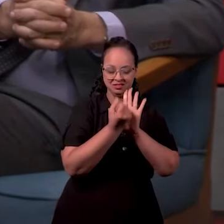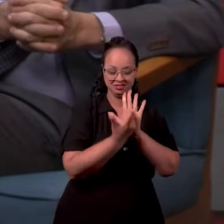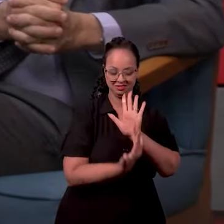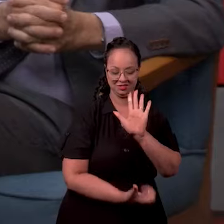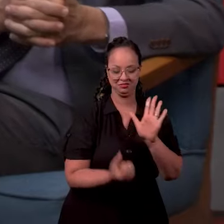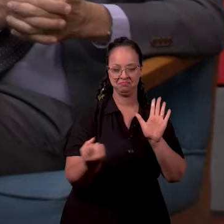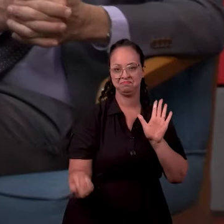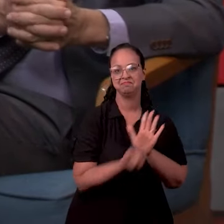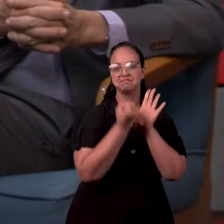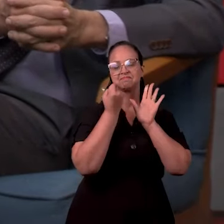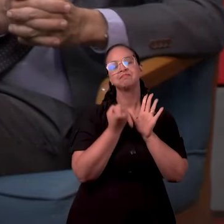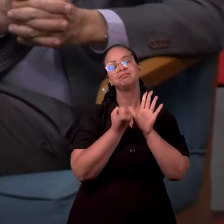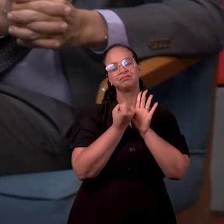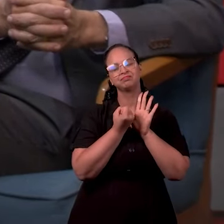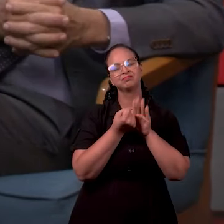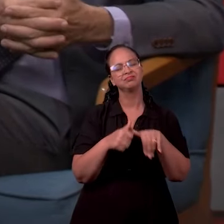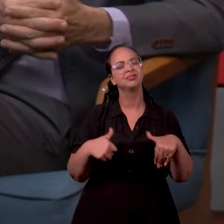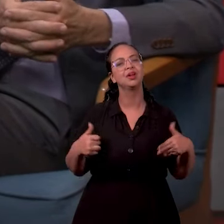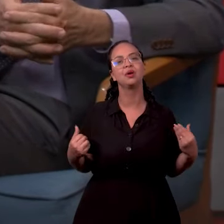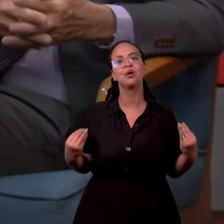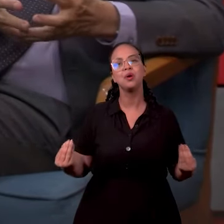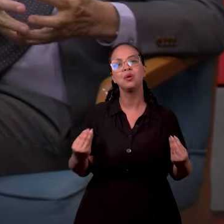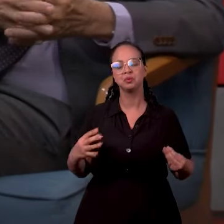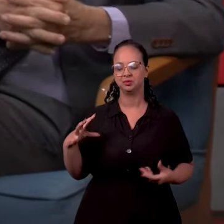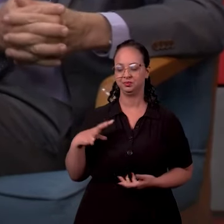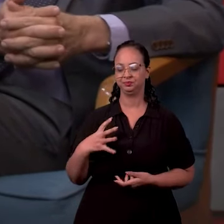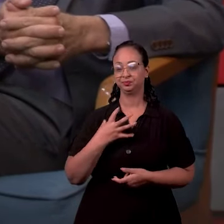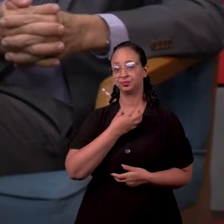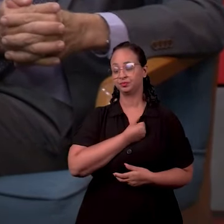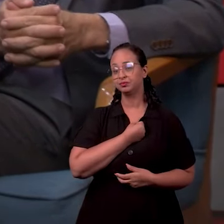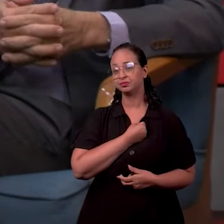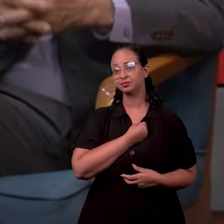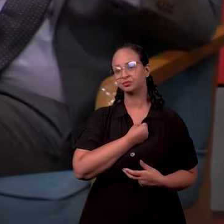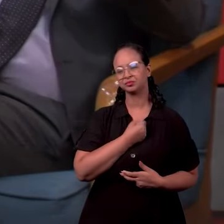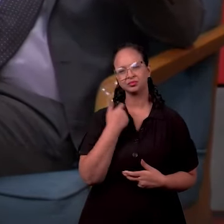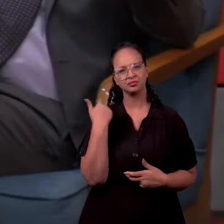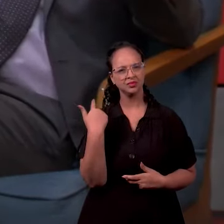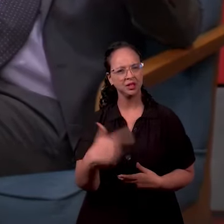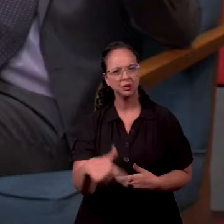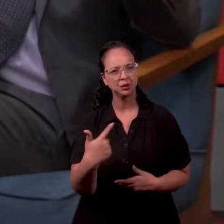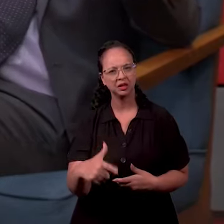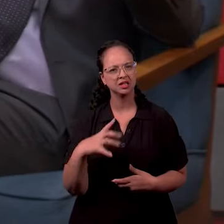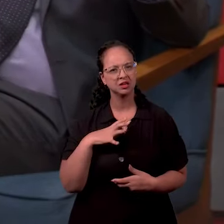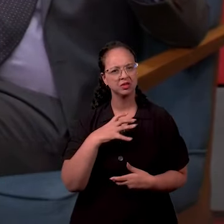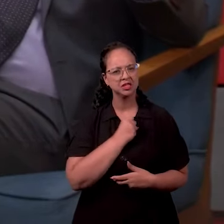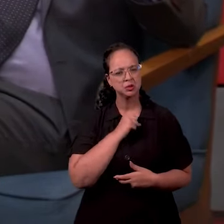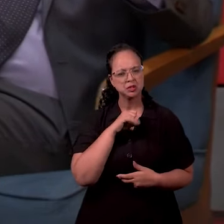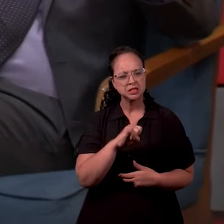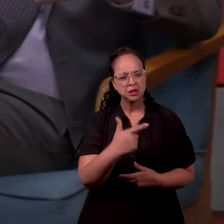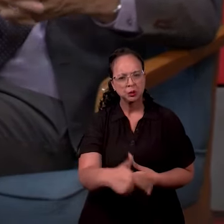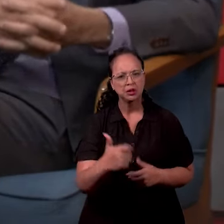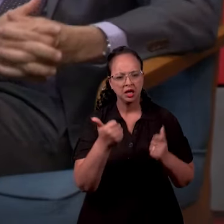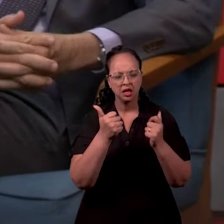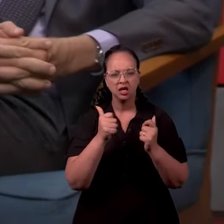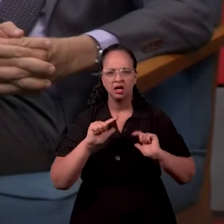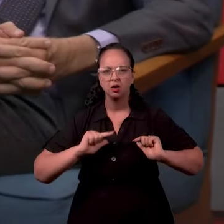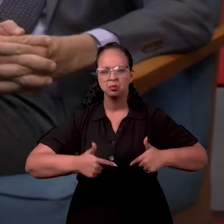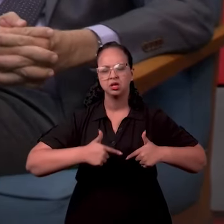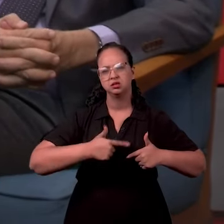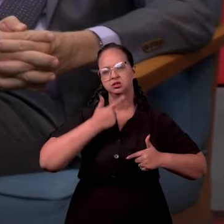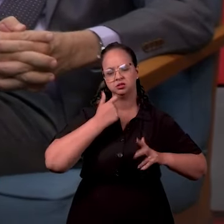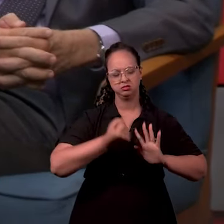sangue, para que a herança seja preservada. Qual é a herança? Salvação. Não existe salvação sem a operação do sangue de